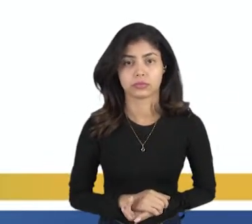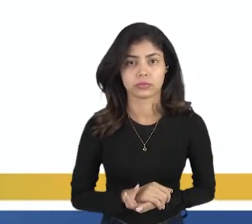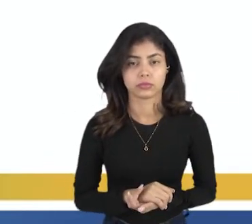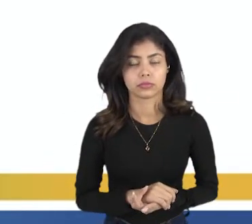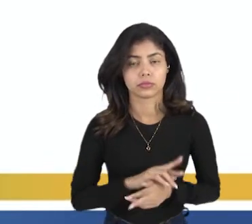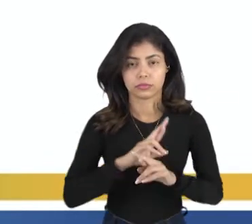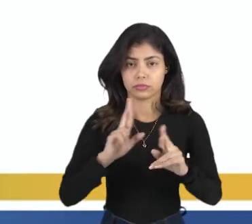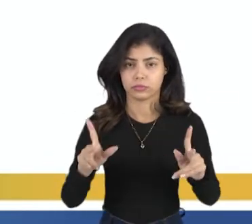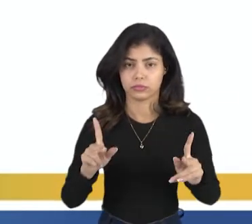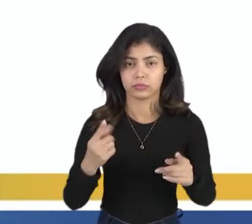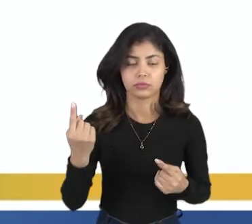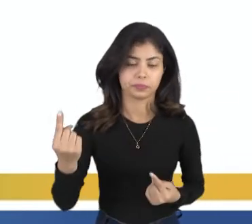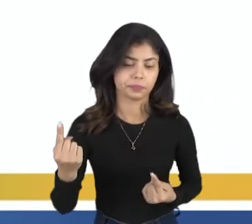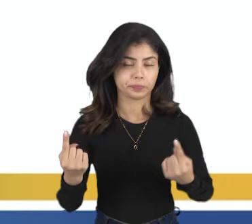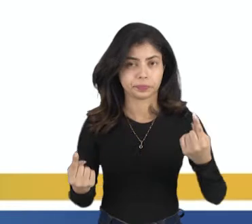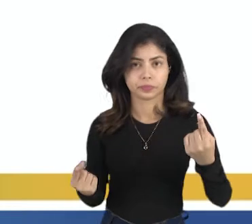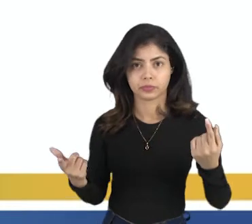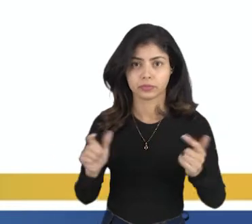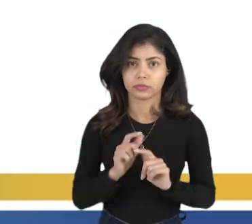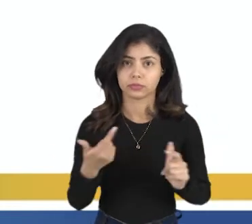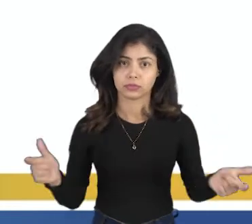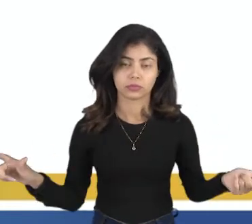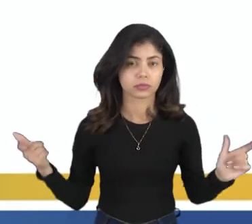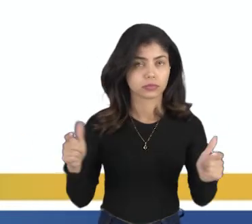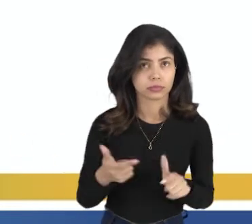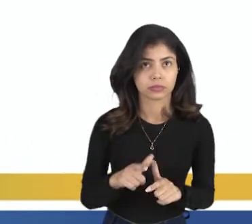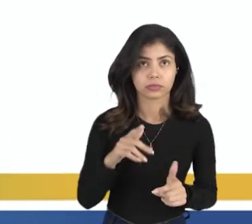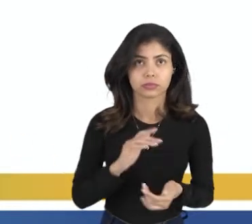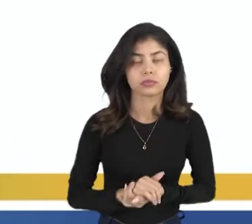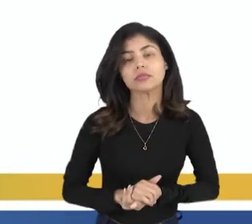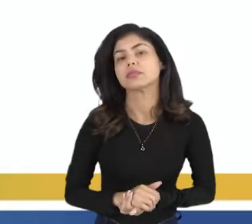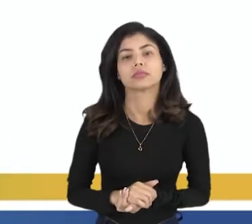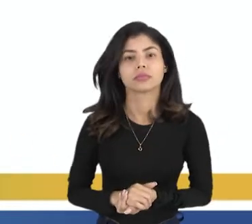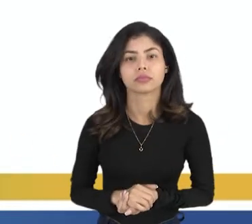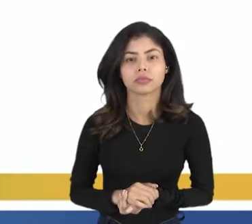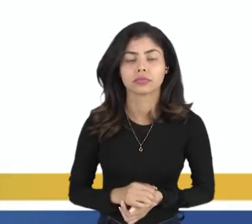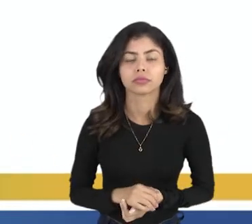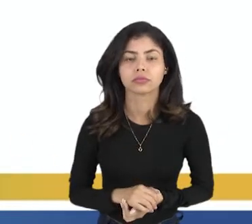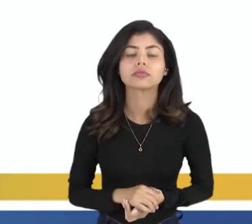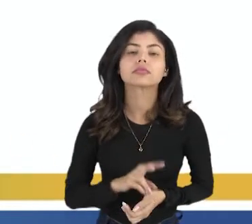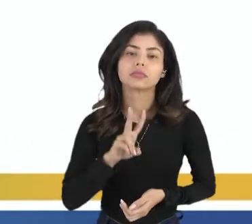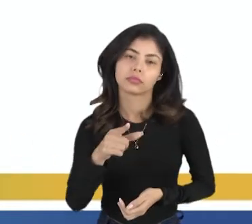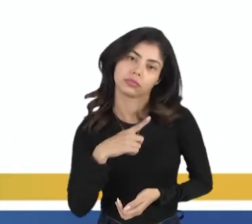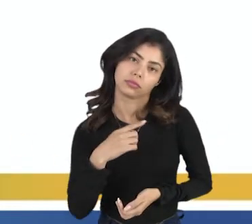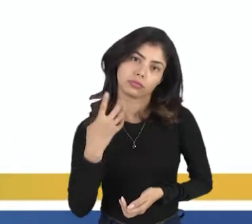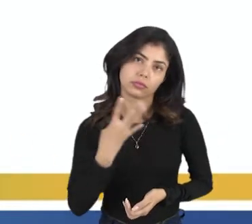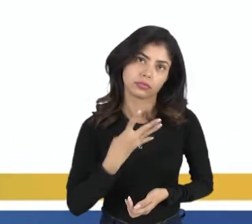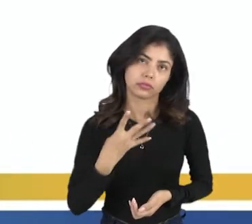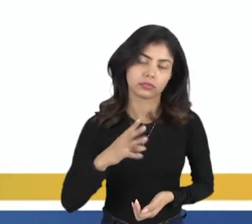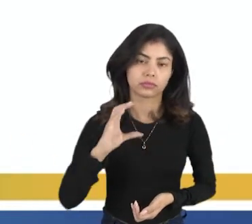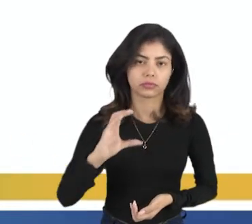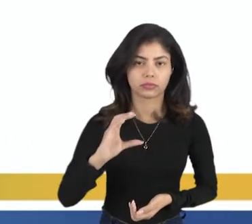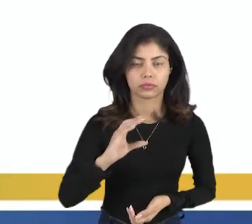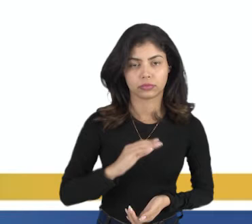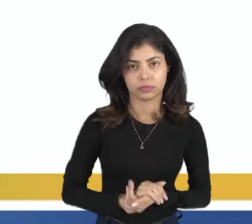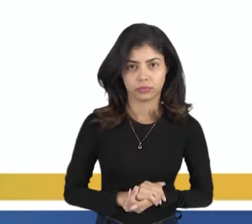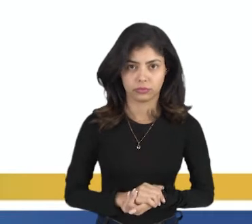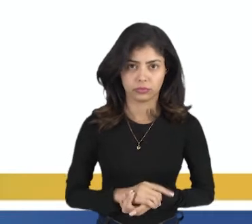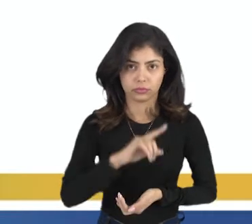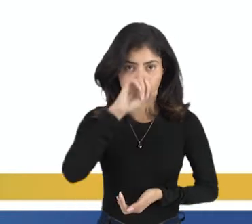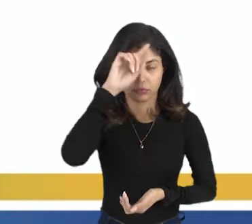então, a diferença entre a maior e a menor temperatura, né? Essa amplitude aí vai ser igual a 4